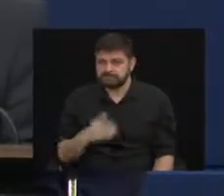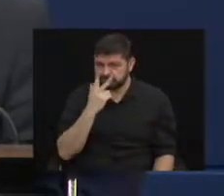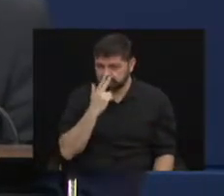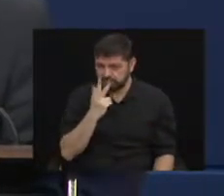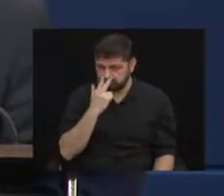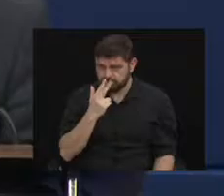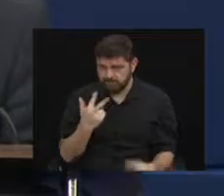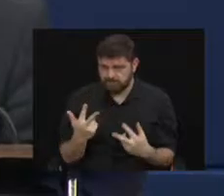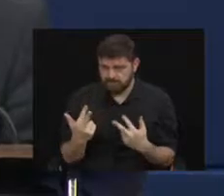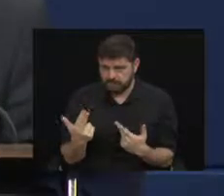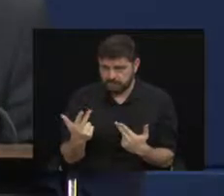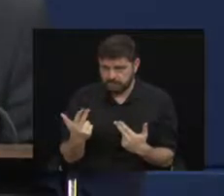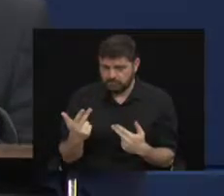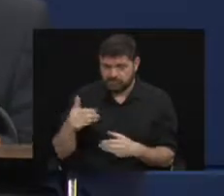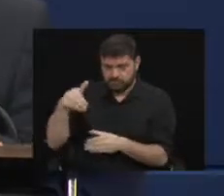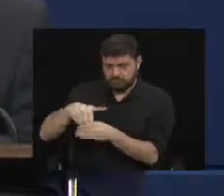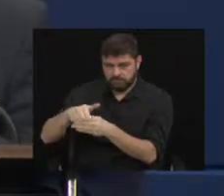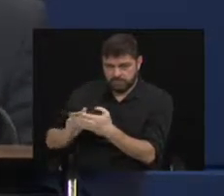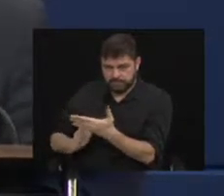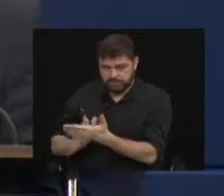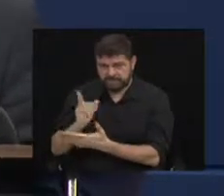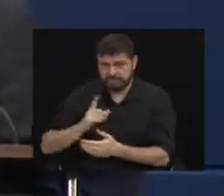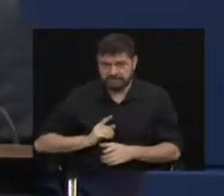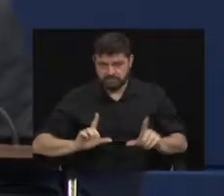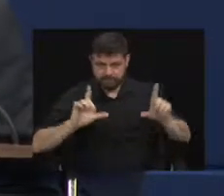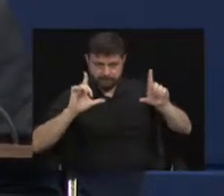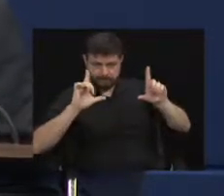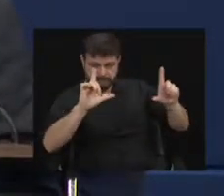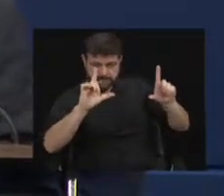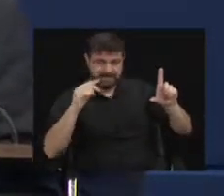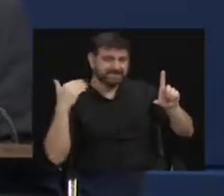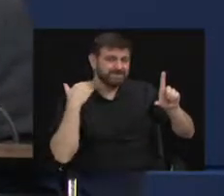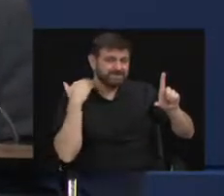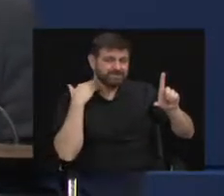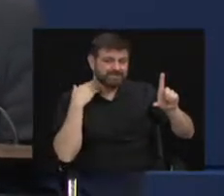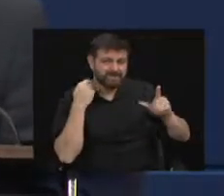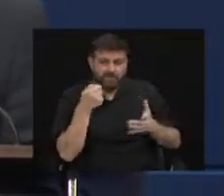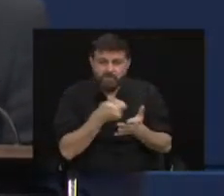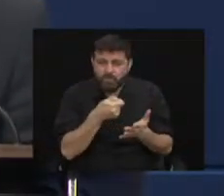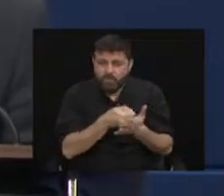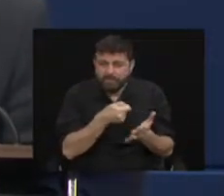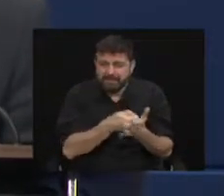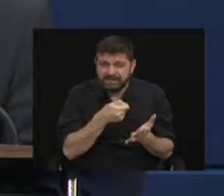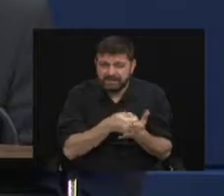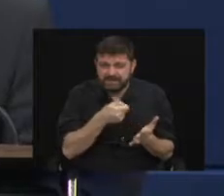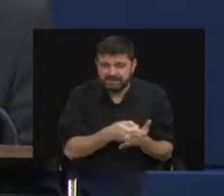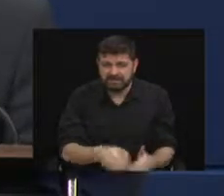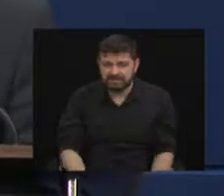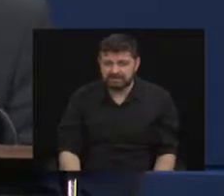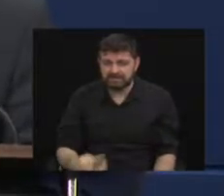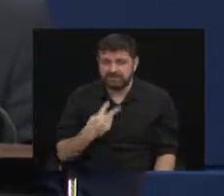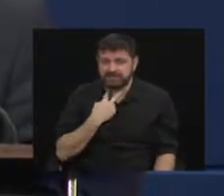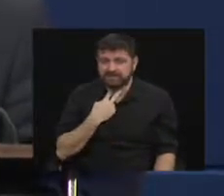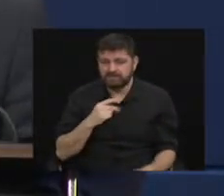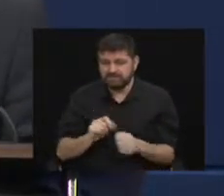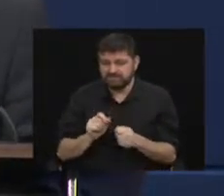Obrigado, vereador. O próximo vereador inscrito, senhor presidente, é o vereador Luiz Iabico. Iabico tem a tribuna por 5